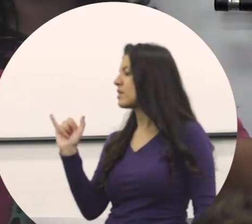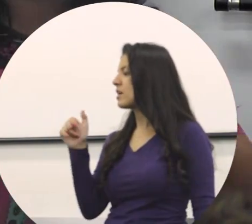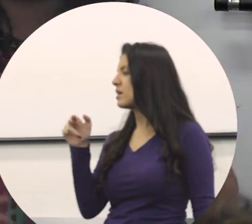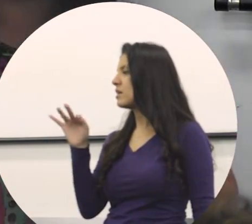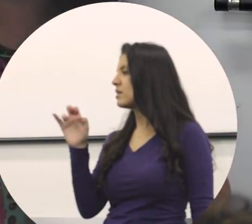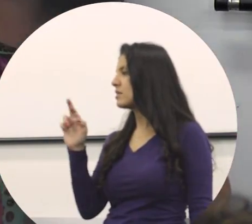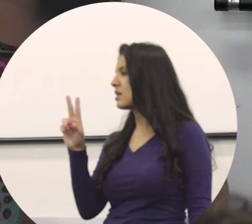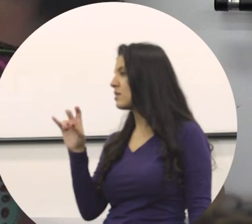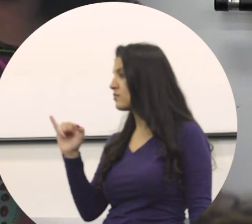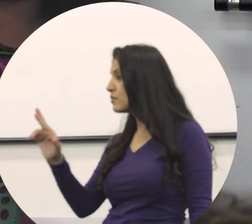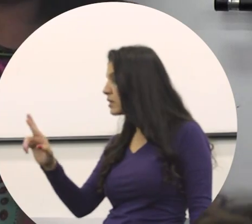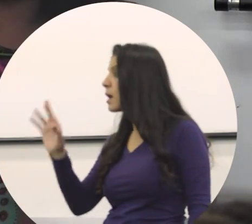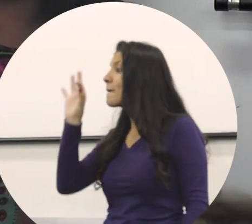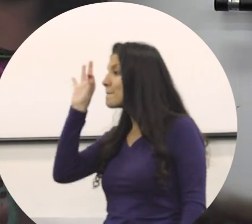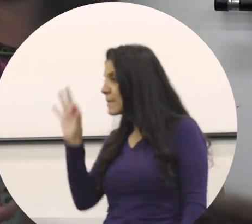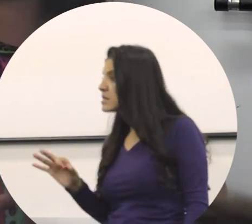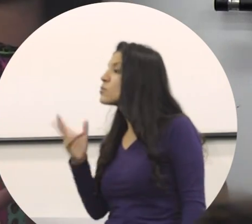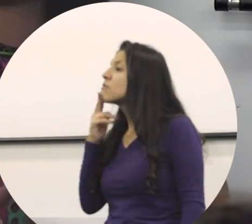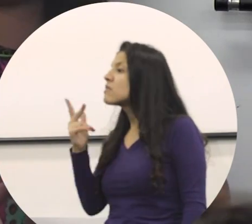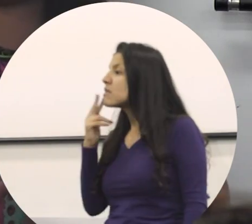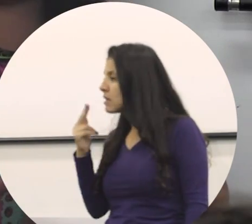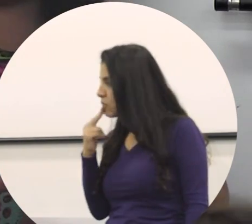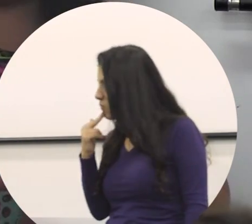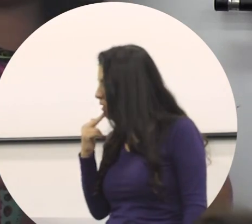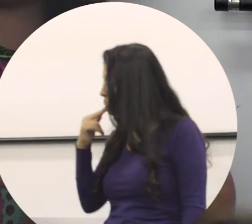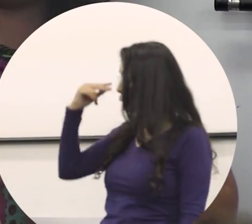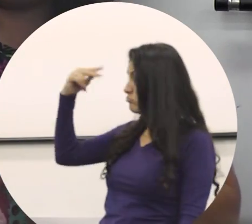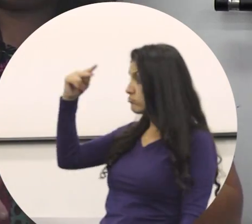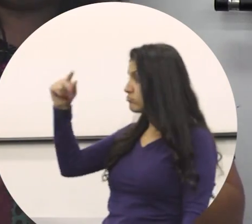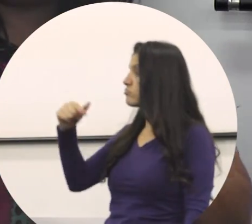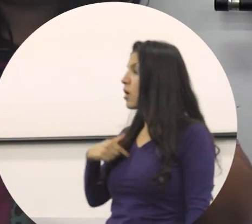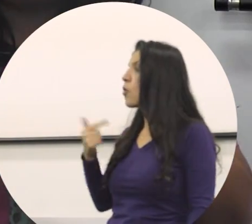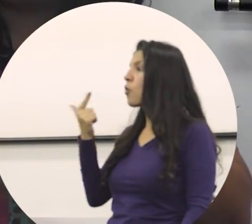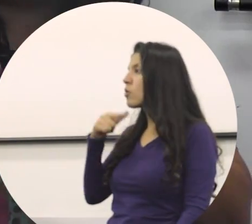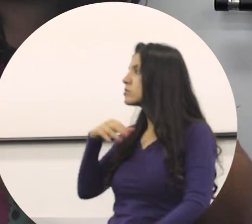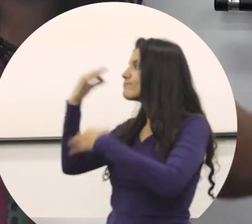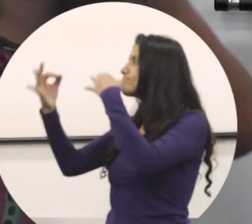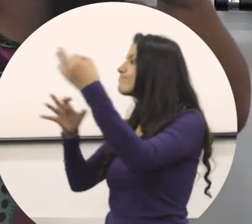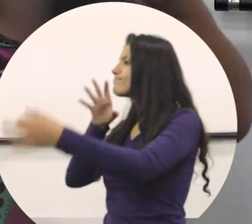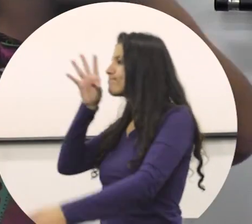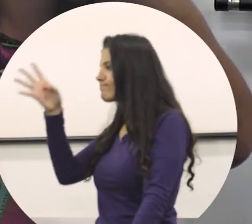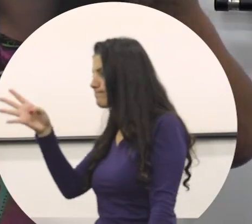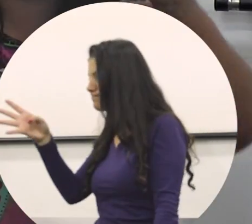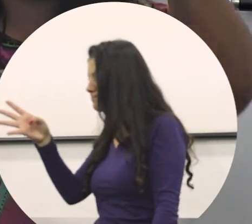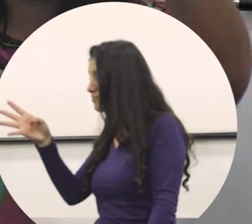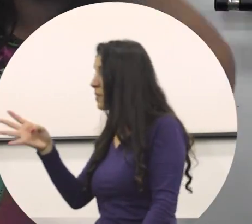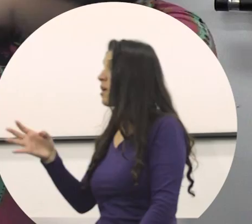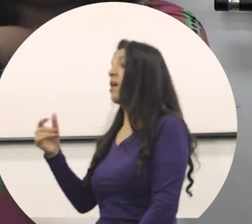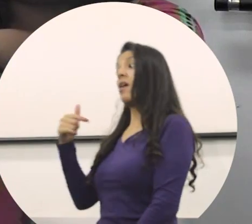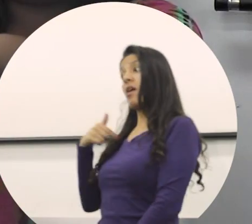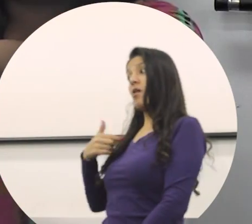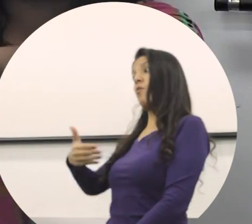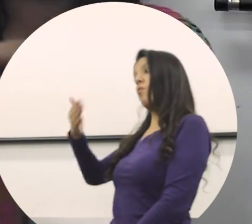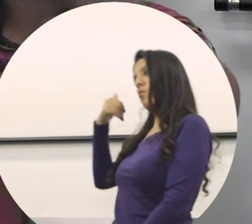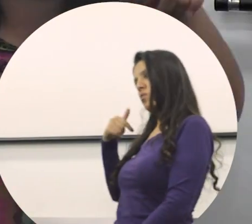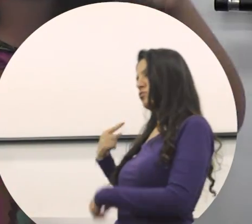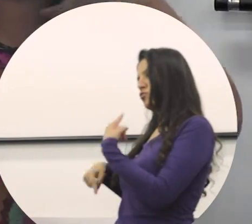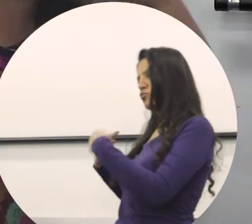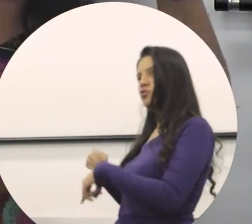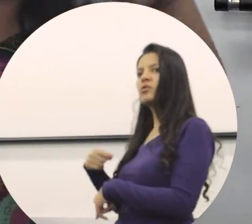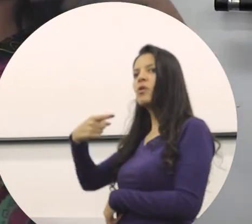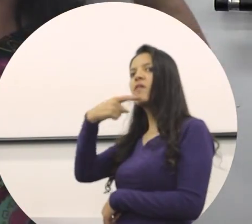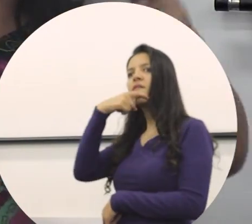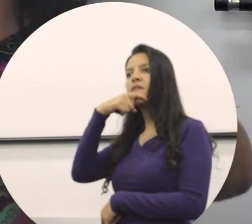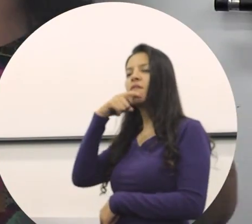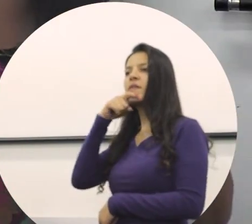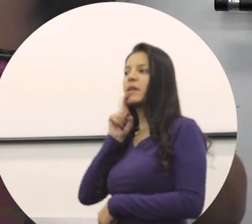em intervir, é intervir mesmo na língua, pela língua. E isso que eu estava discutindo quando o Felipe estava aqui,